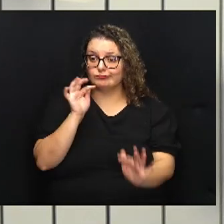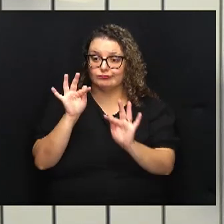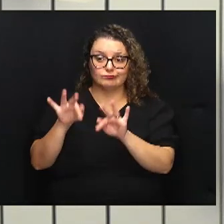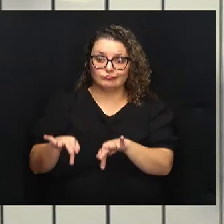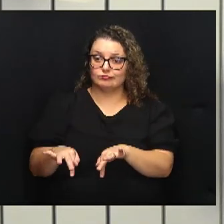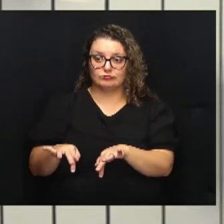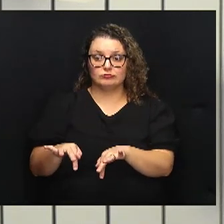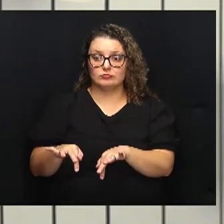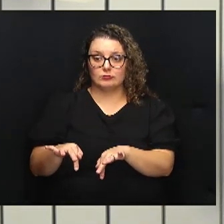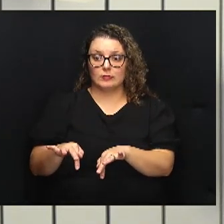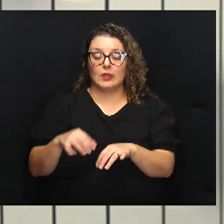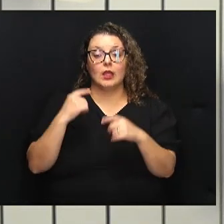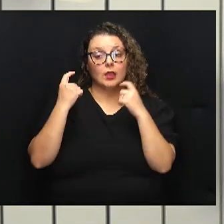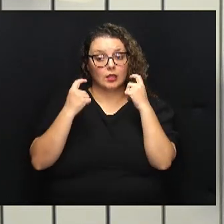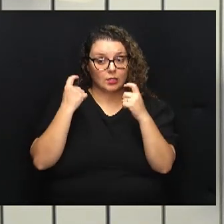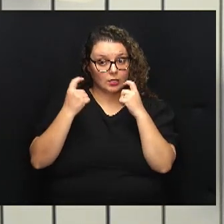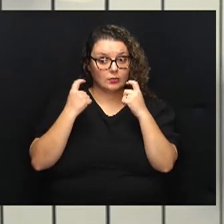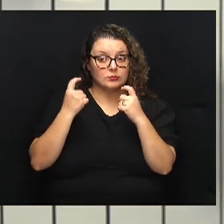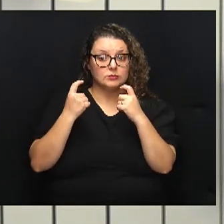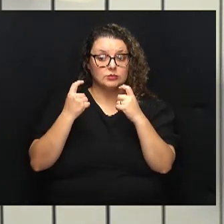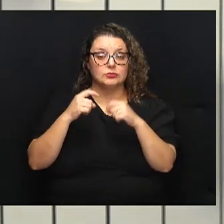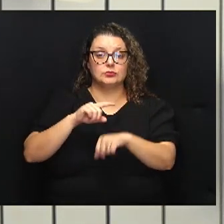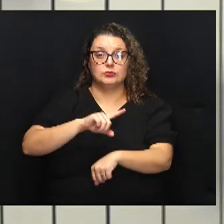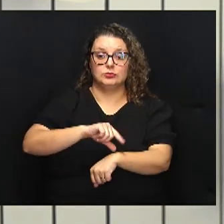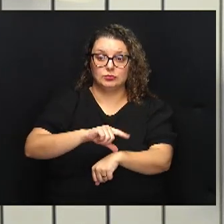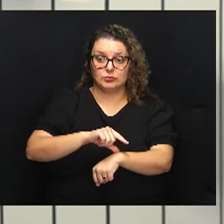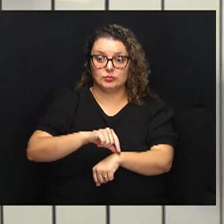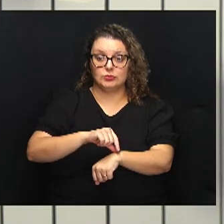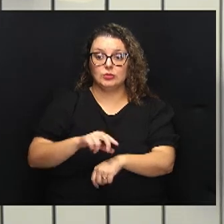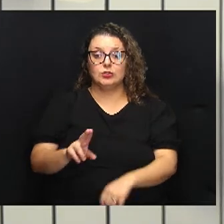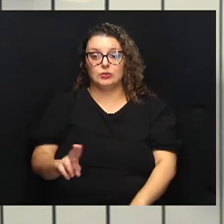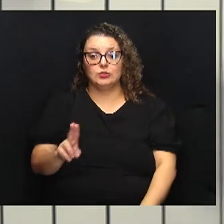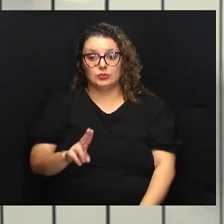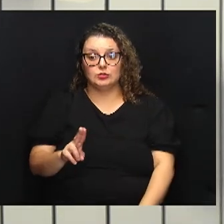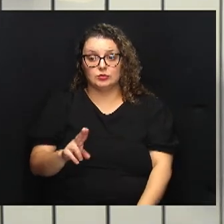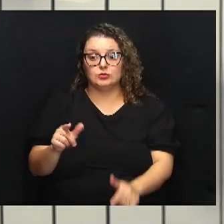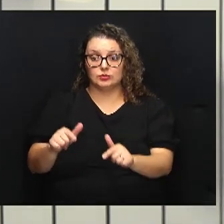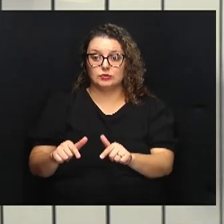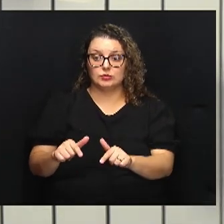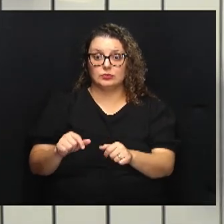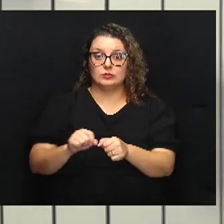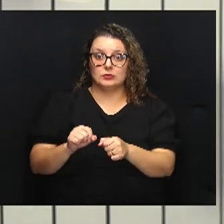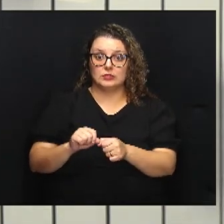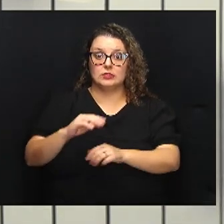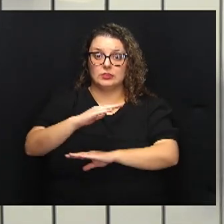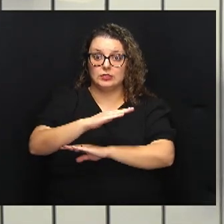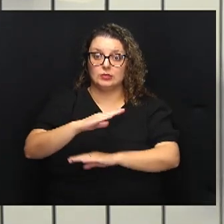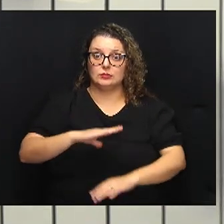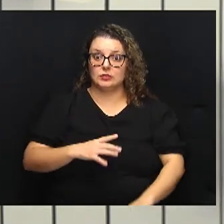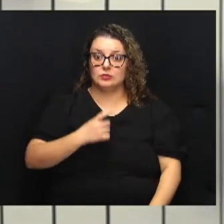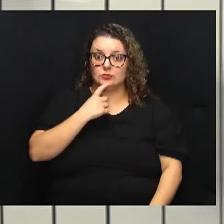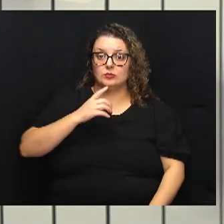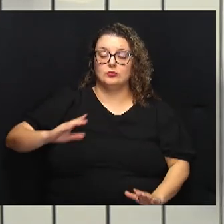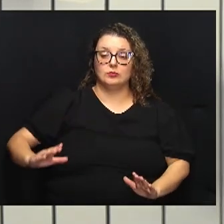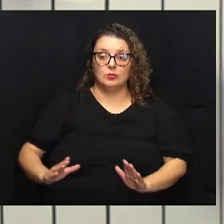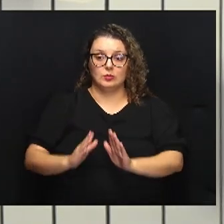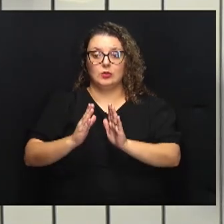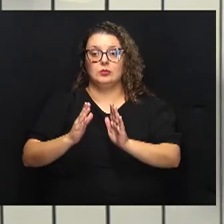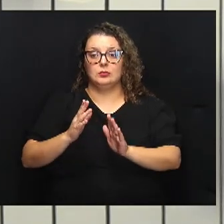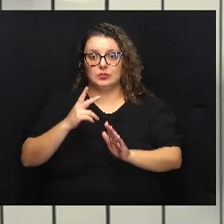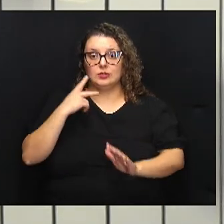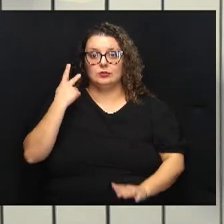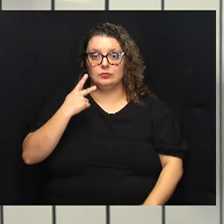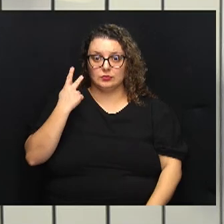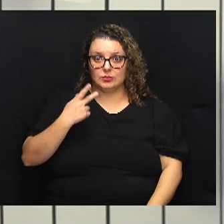concluídas. A preocupação com os atrasos e com o uso do espaço levou a Câmara de Campinas a criar uma frente parlamentar